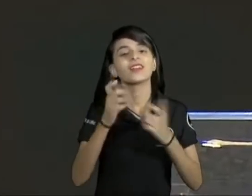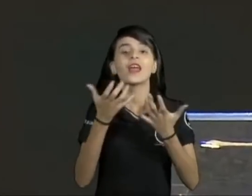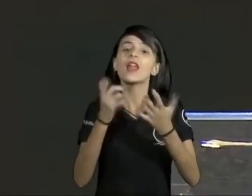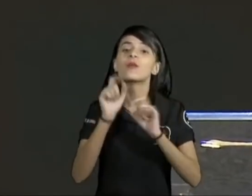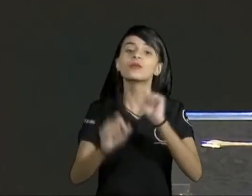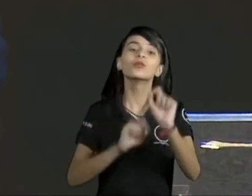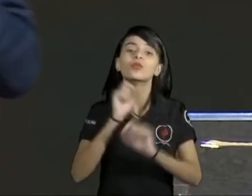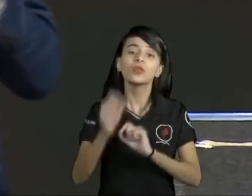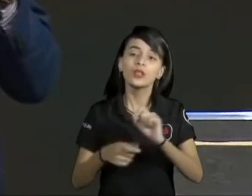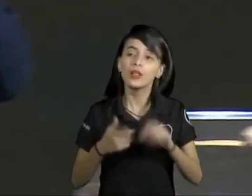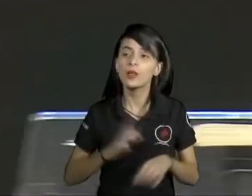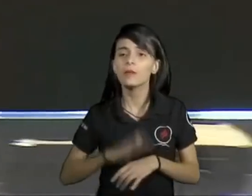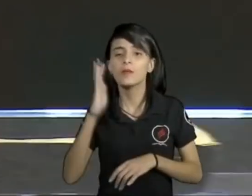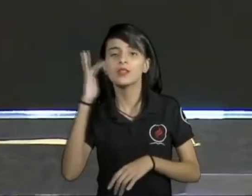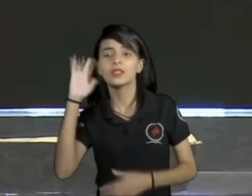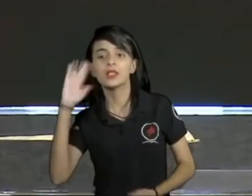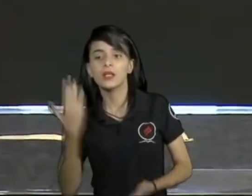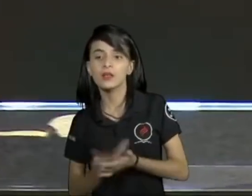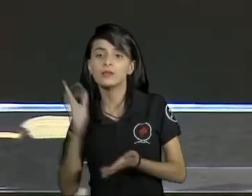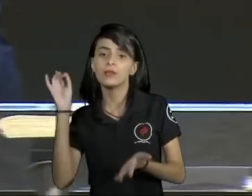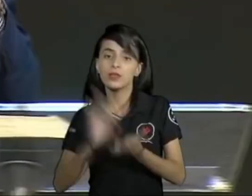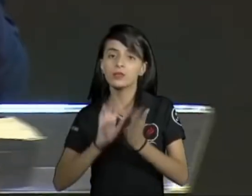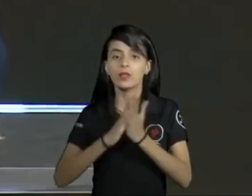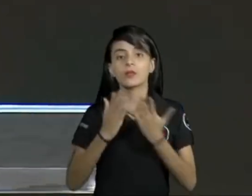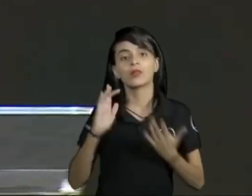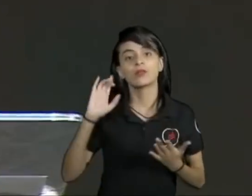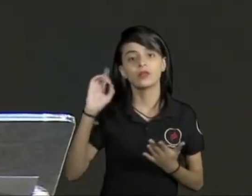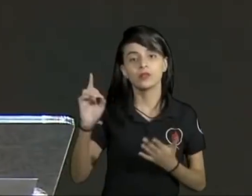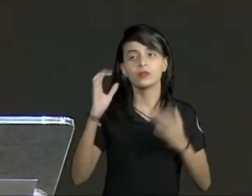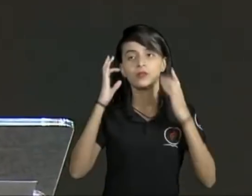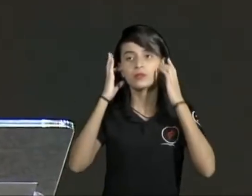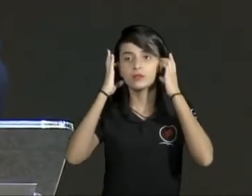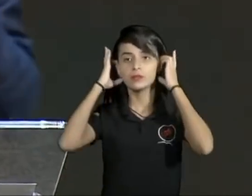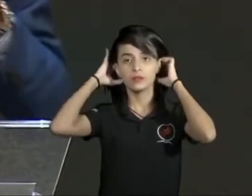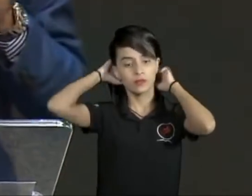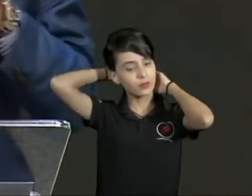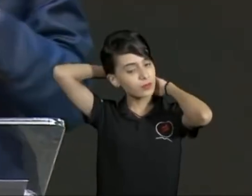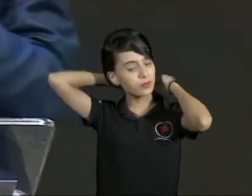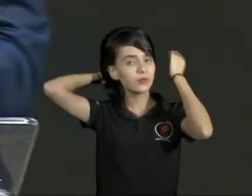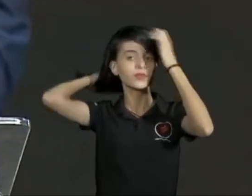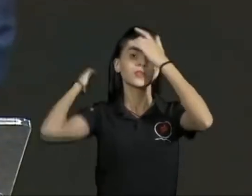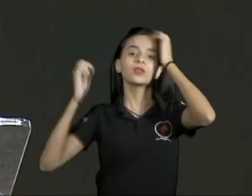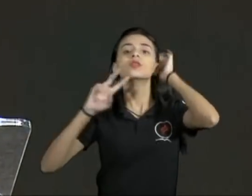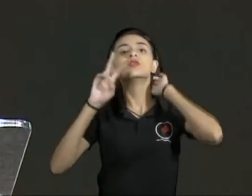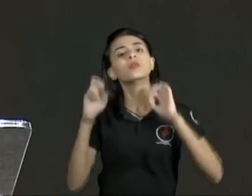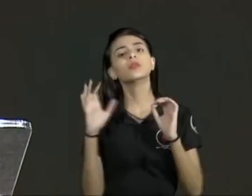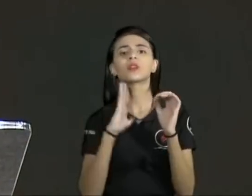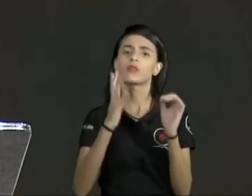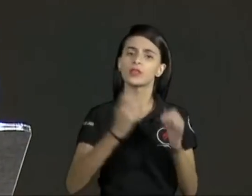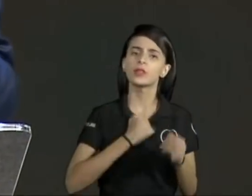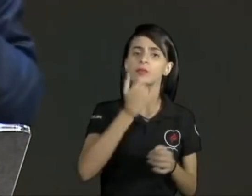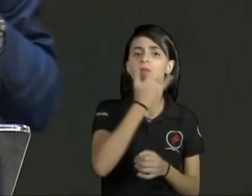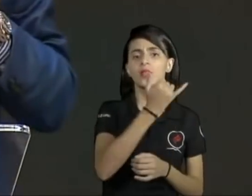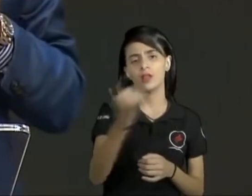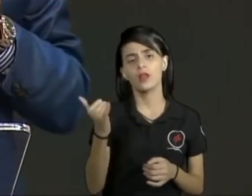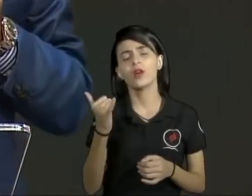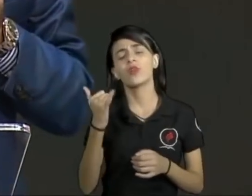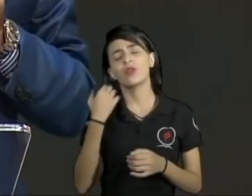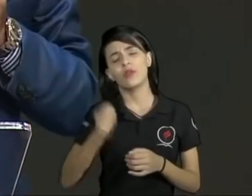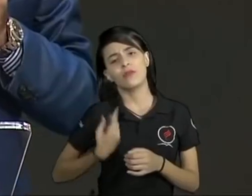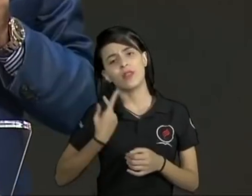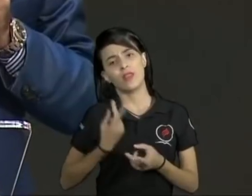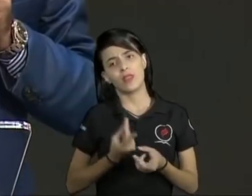o que que nós Pensamos se queremos realmente na palavra sobre salvação sobre perdão sobre vida